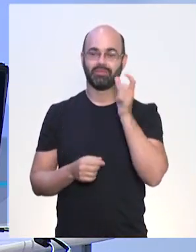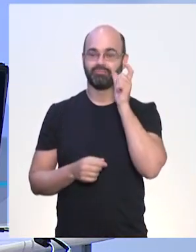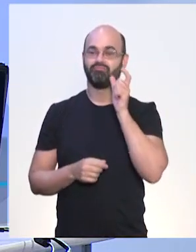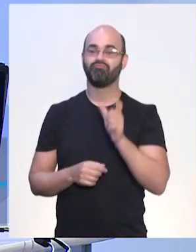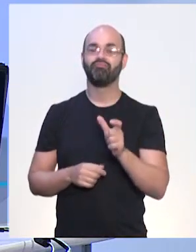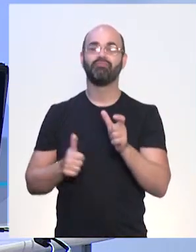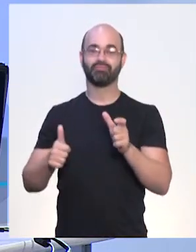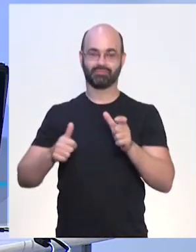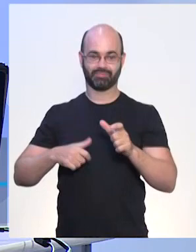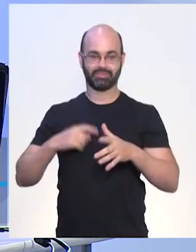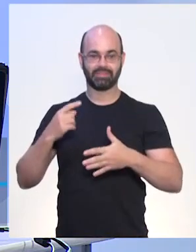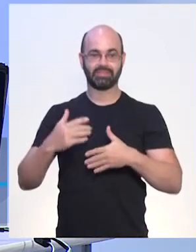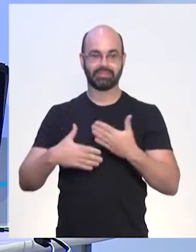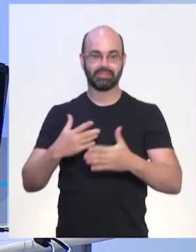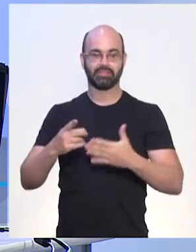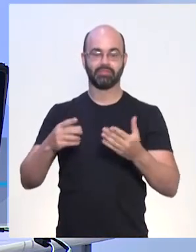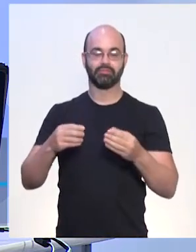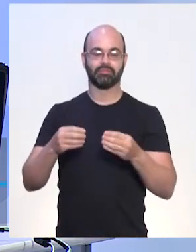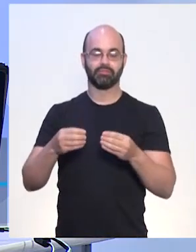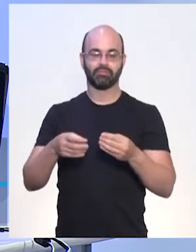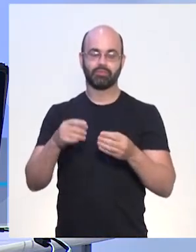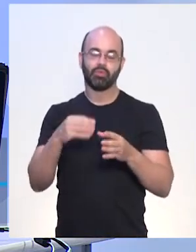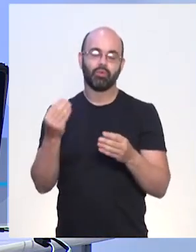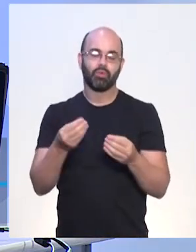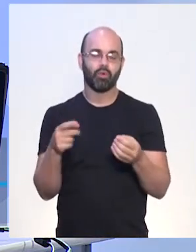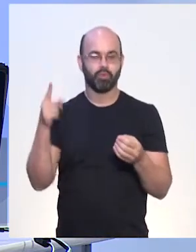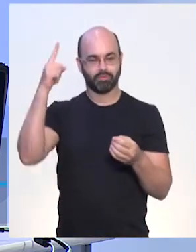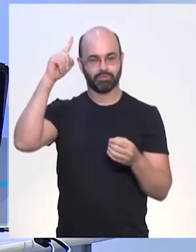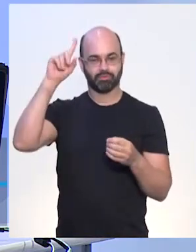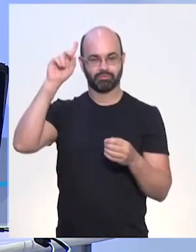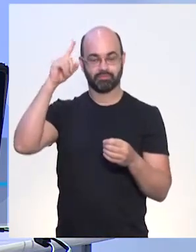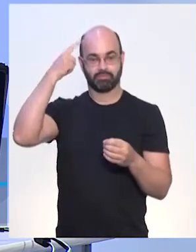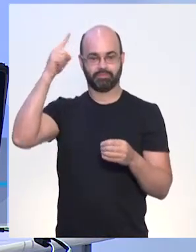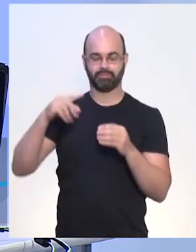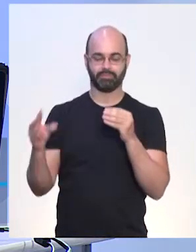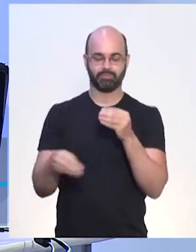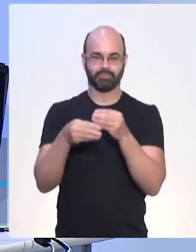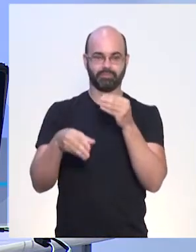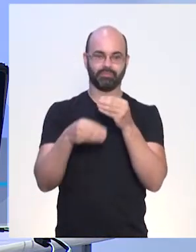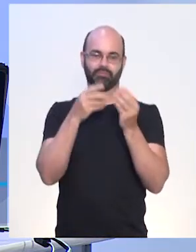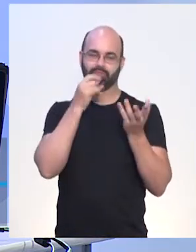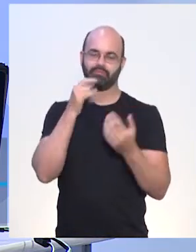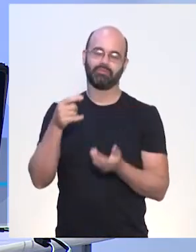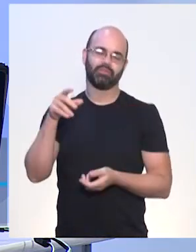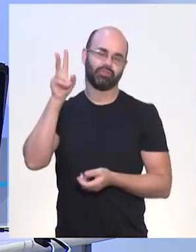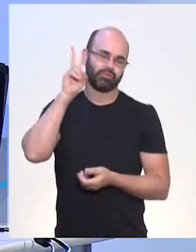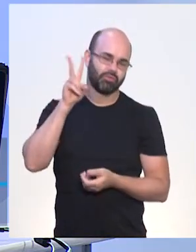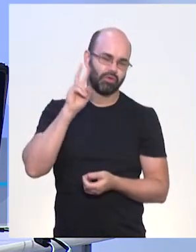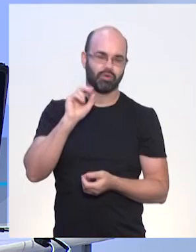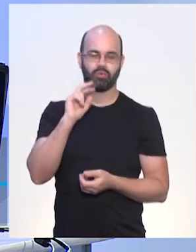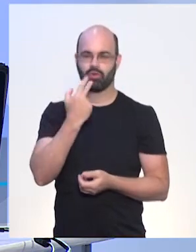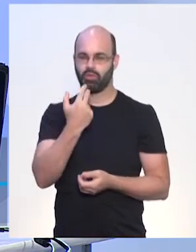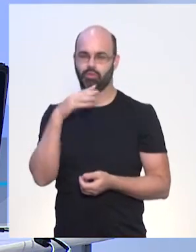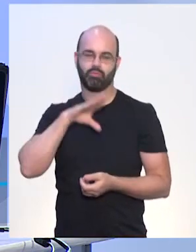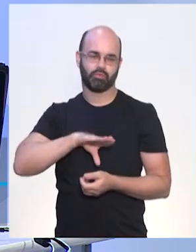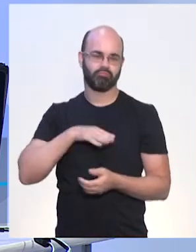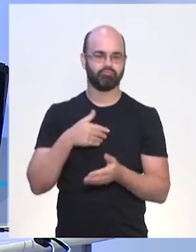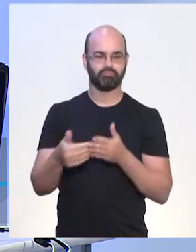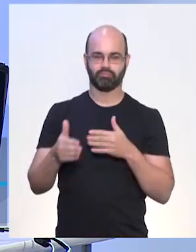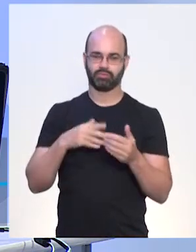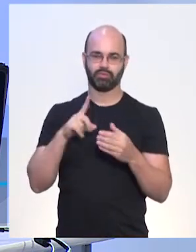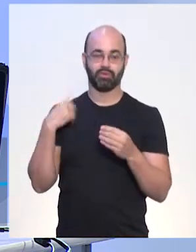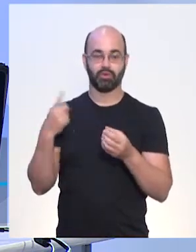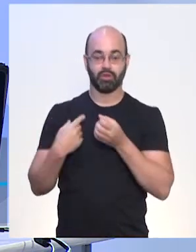expansiva permitindo novas construções Então para que a gente consiga fazer tanto história em língua português em qualquer matéria para